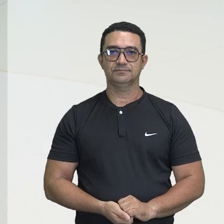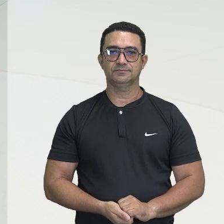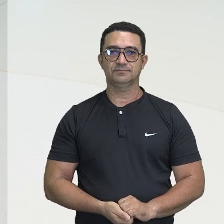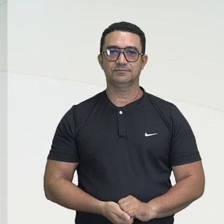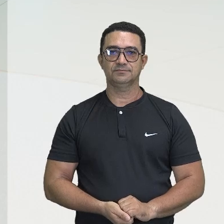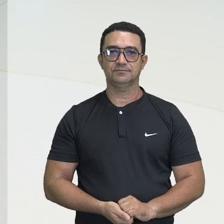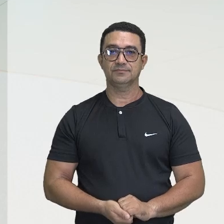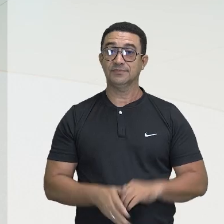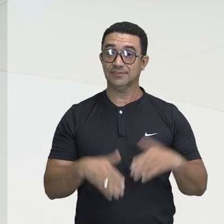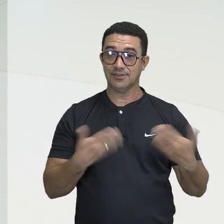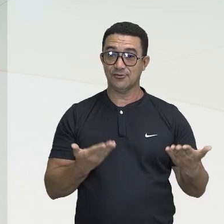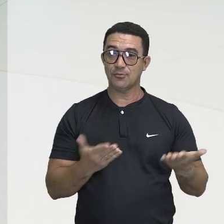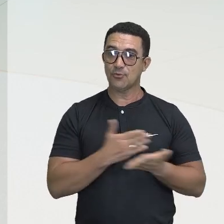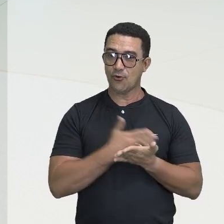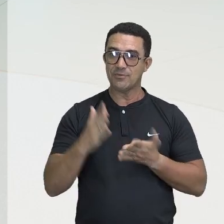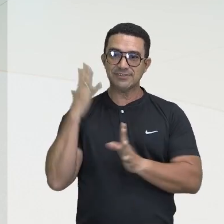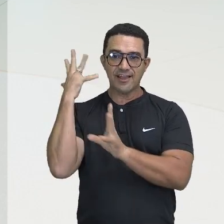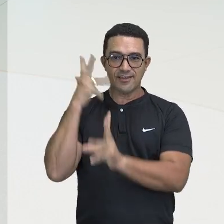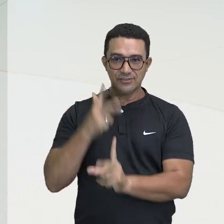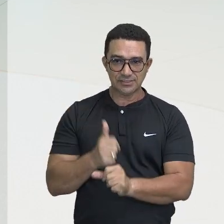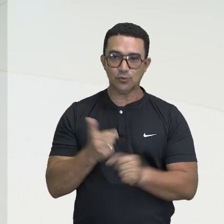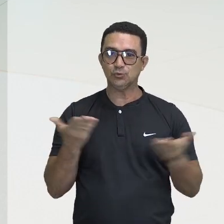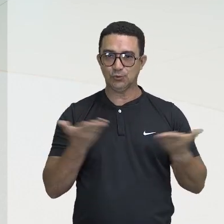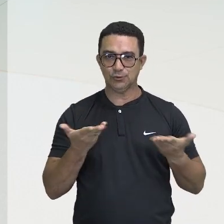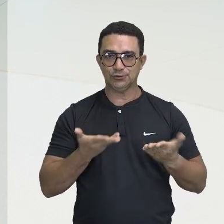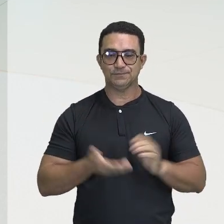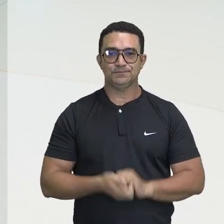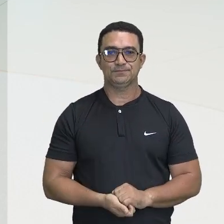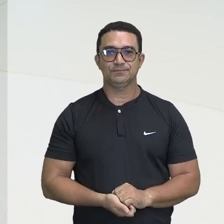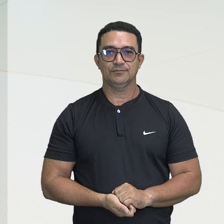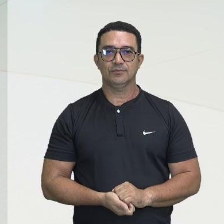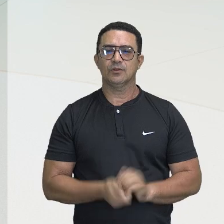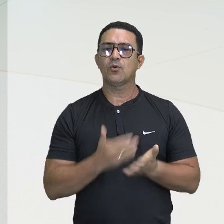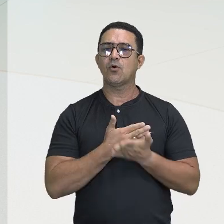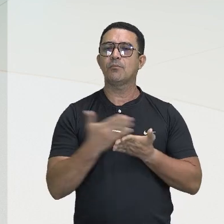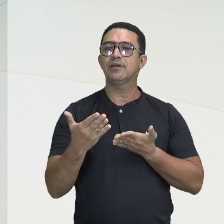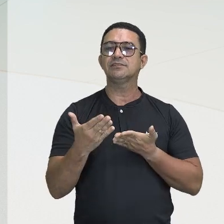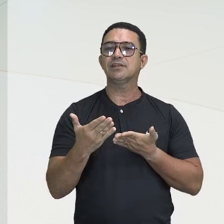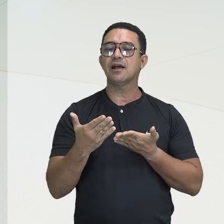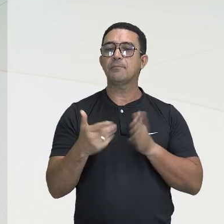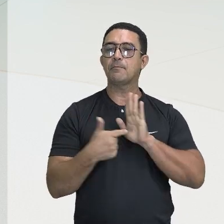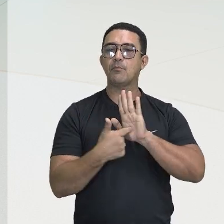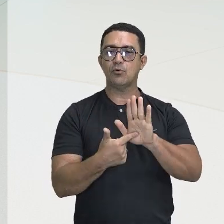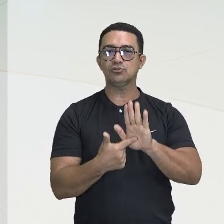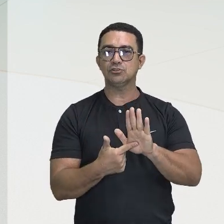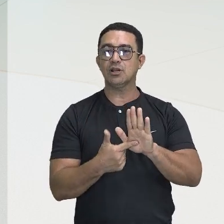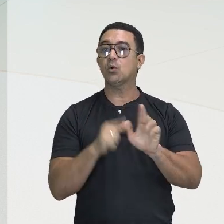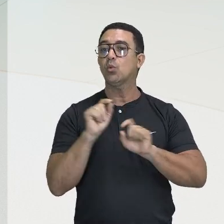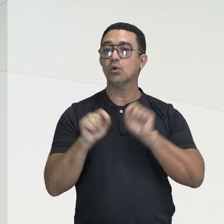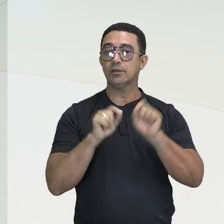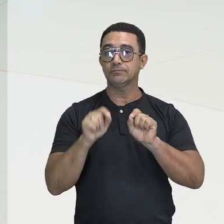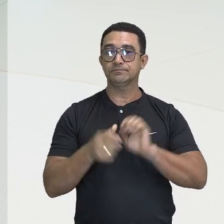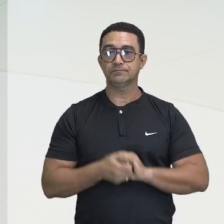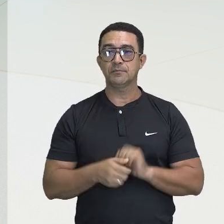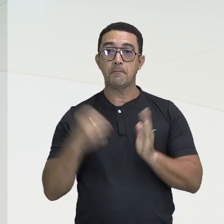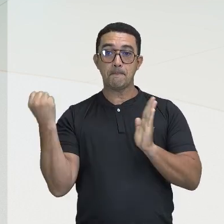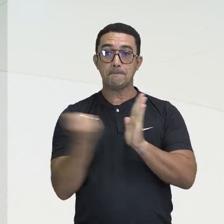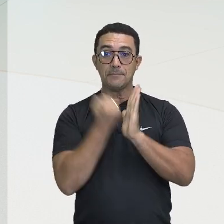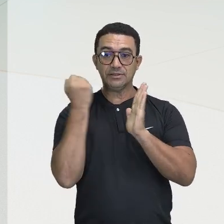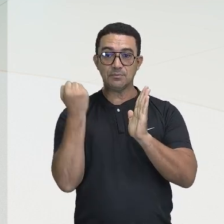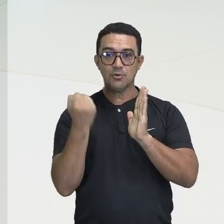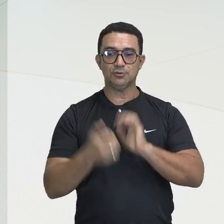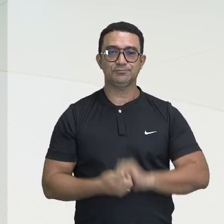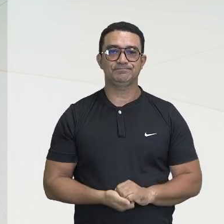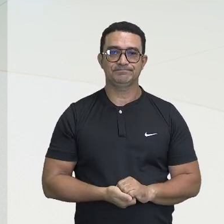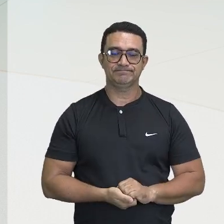Muito bem, vamos iniciar nossa revisão de hoje. Começaremos trazendo a questão do patrimônio. Revisando